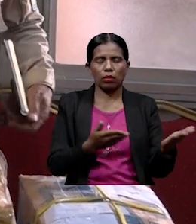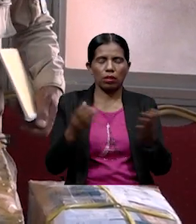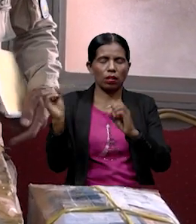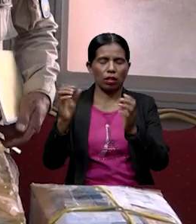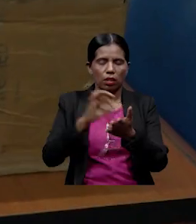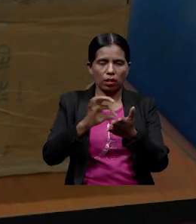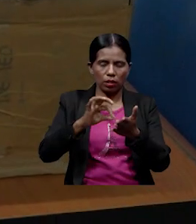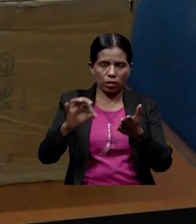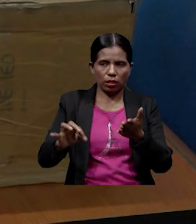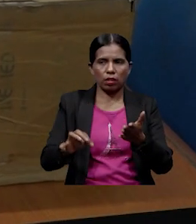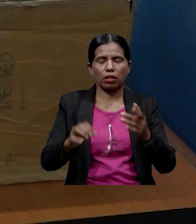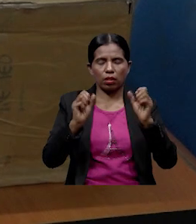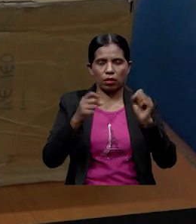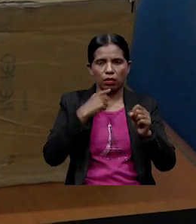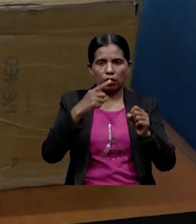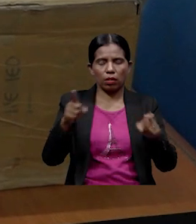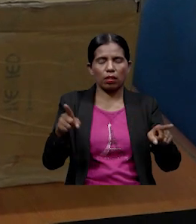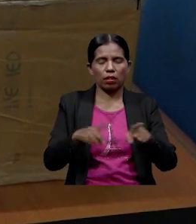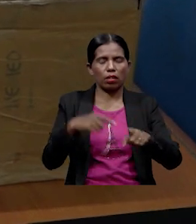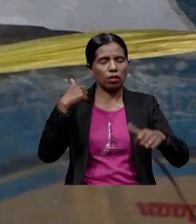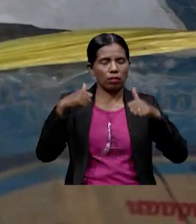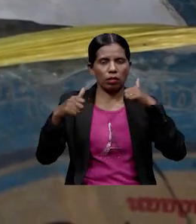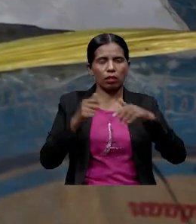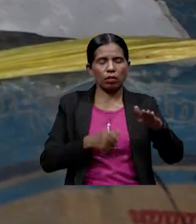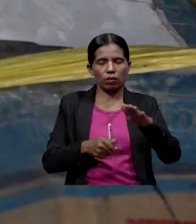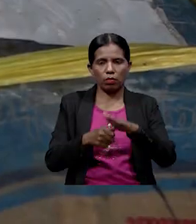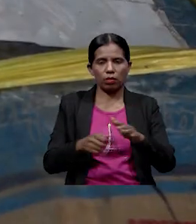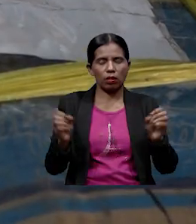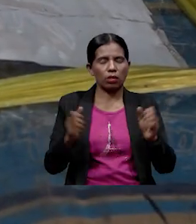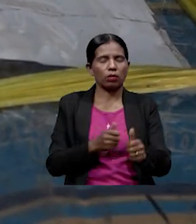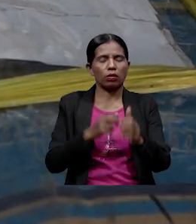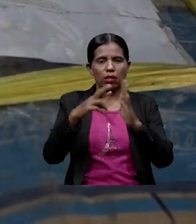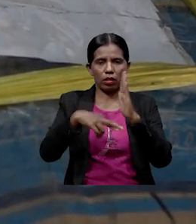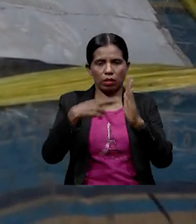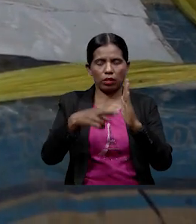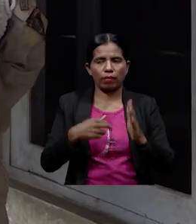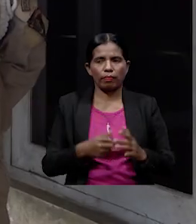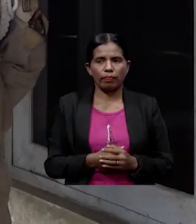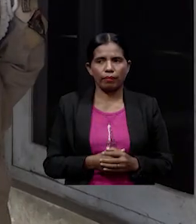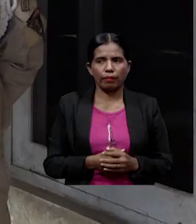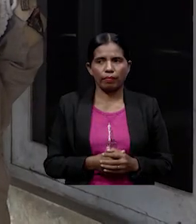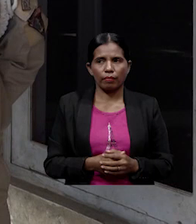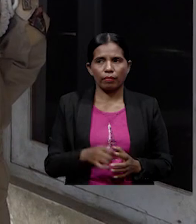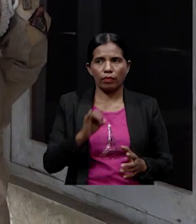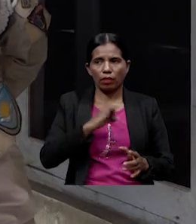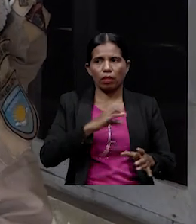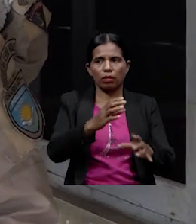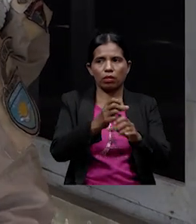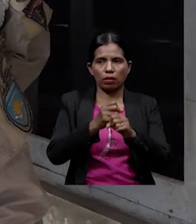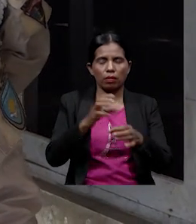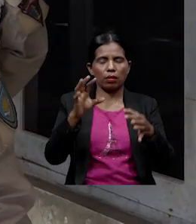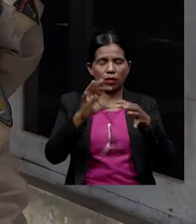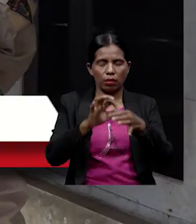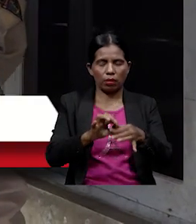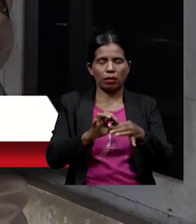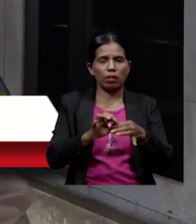e manifesto nia considera nudar atividade ilegal no contra regras. E a Ramos e a sim informação se mesmo se no